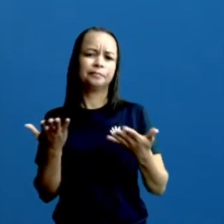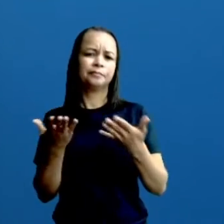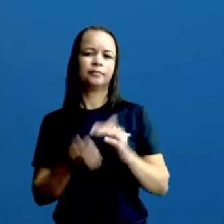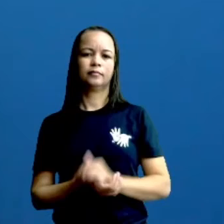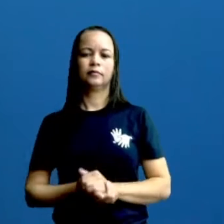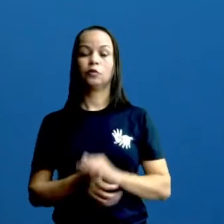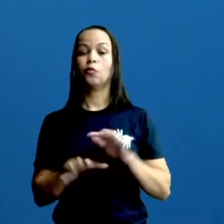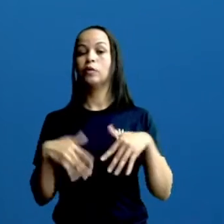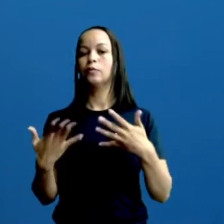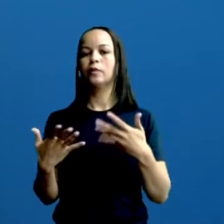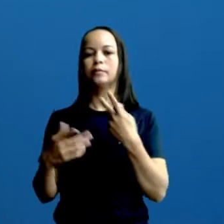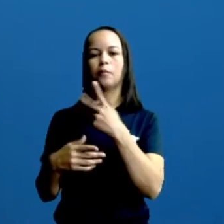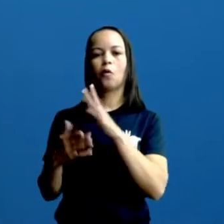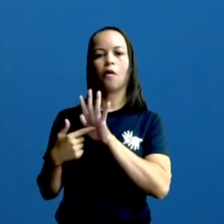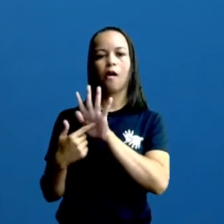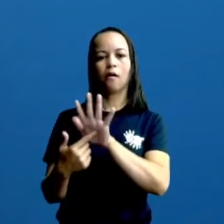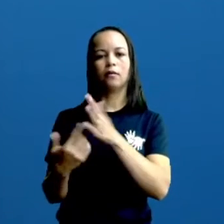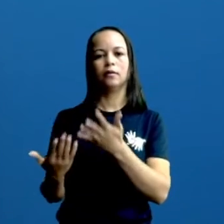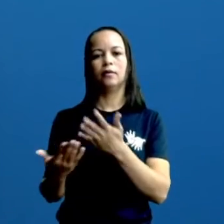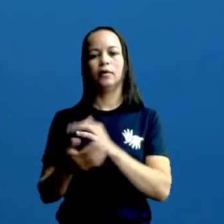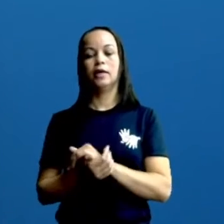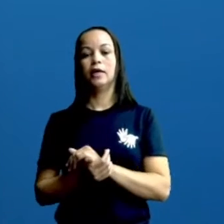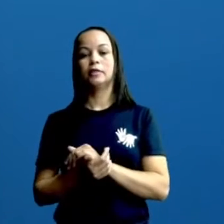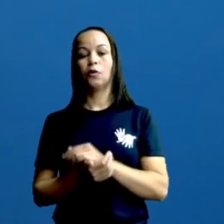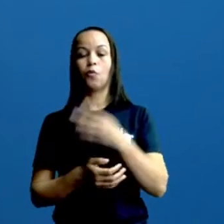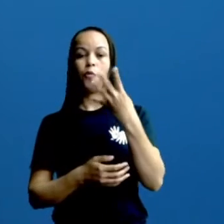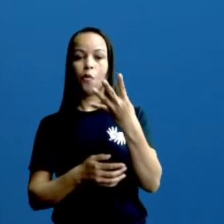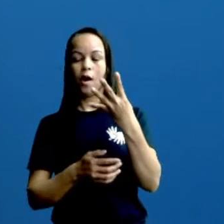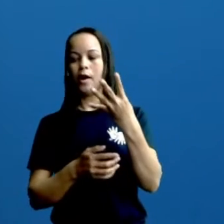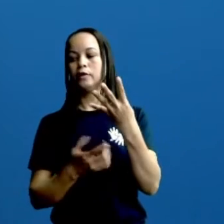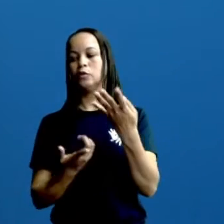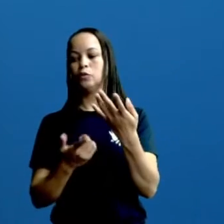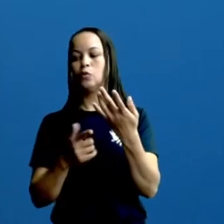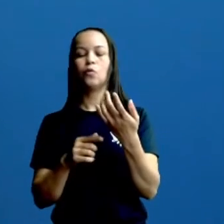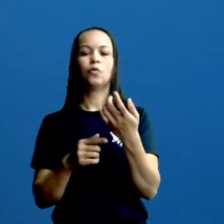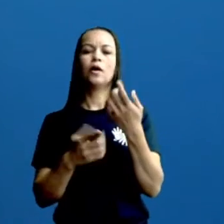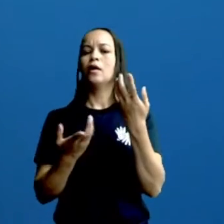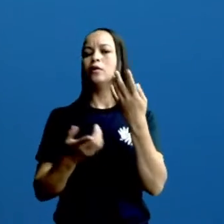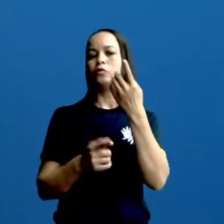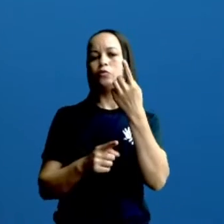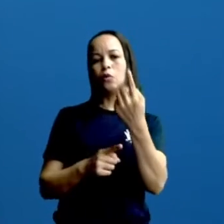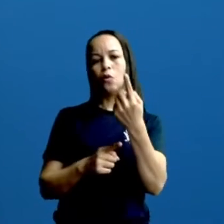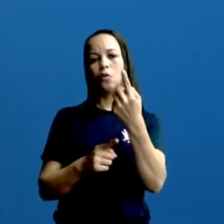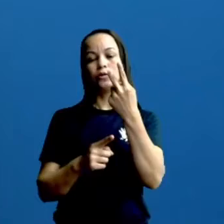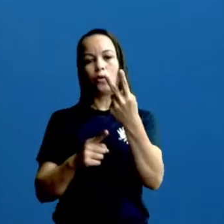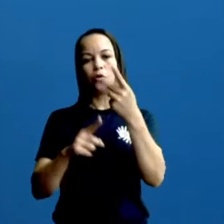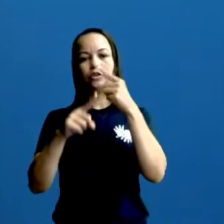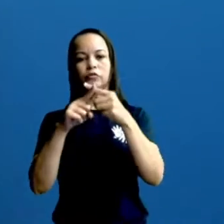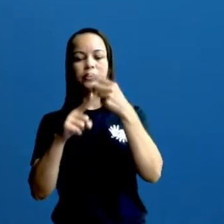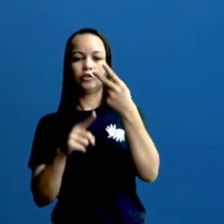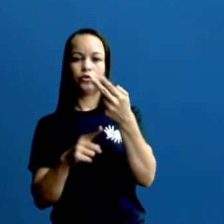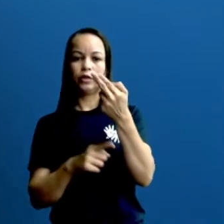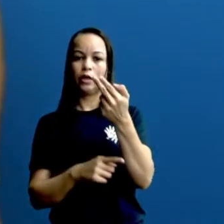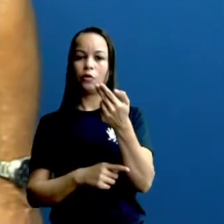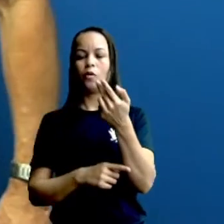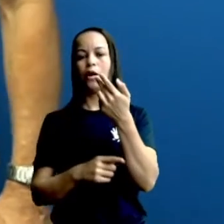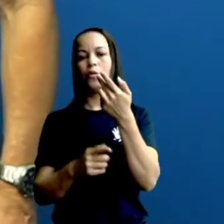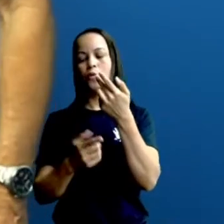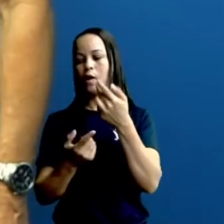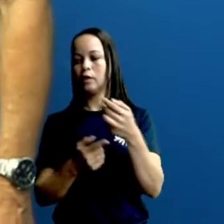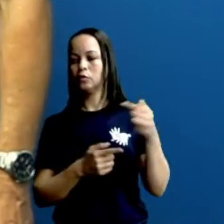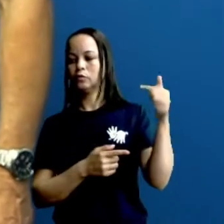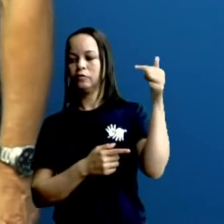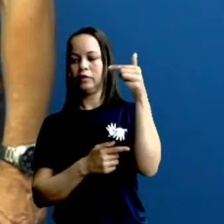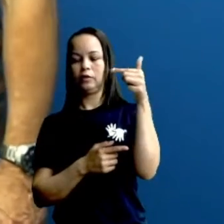4. Quanto é que dá aqui? A gente vai dizer que o 4 nada mais é do que 2 vezes 2, que é igual a 2 elevado